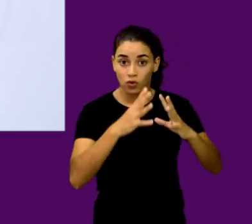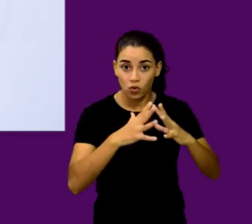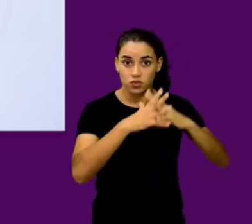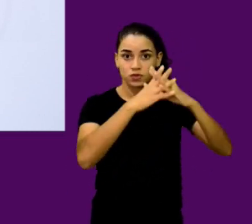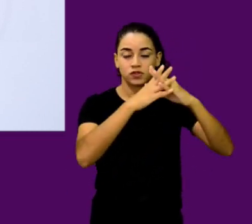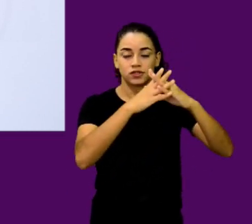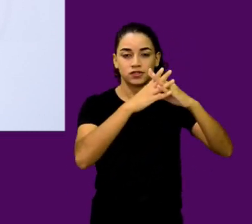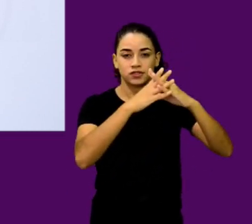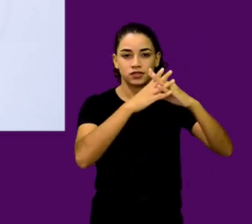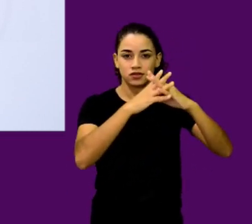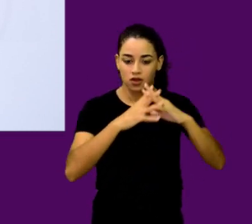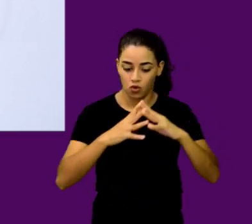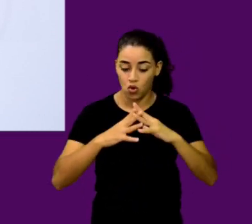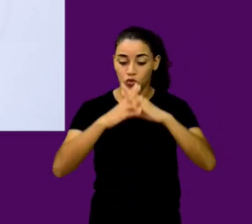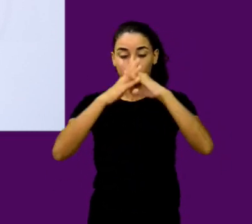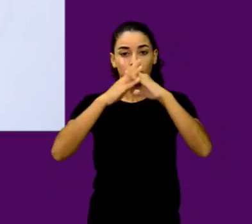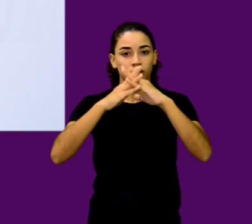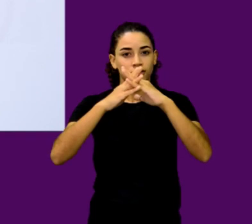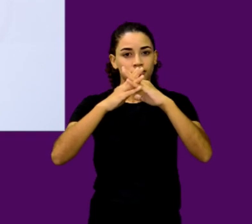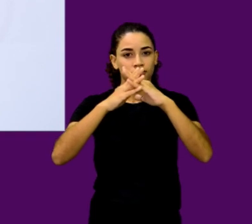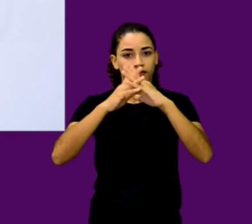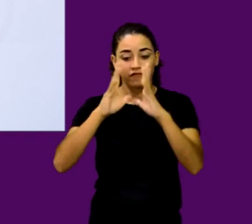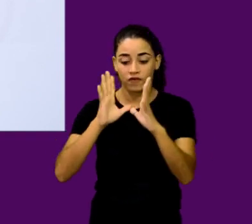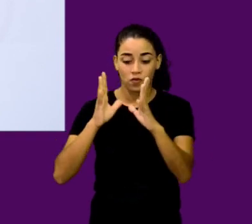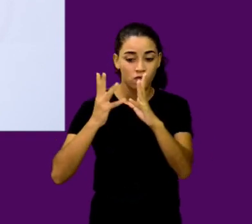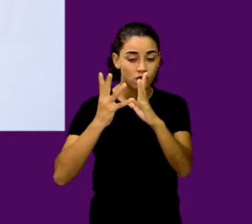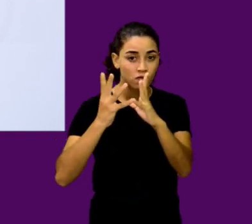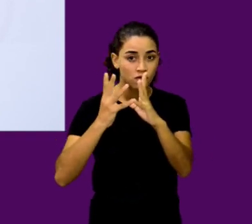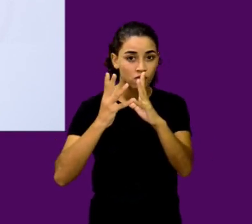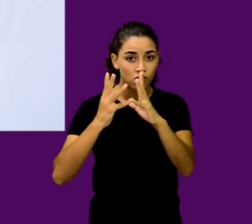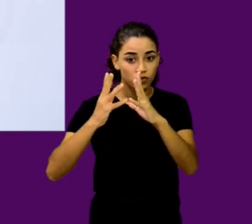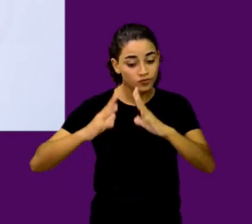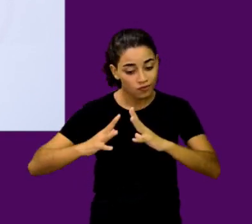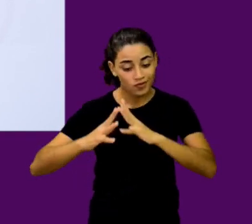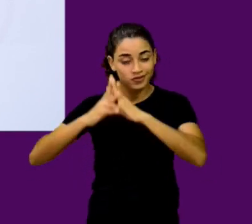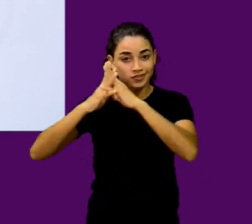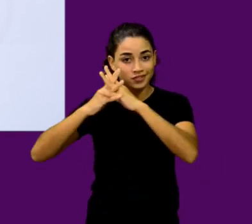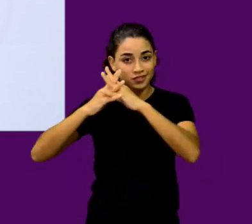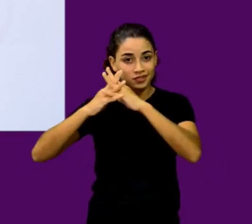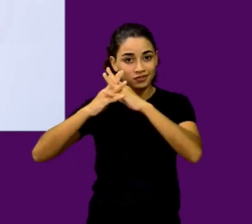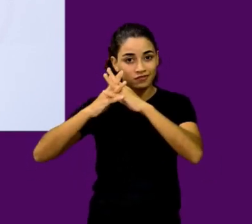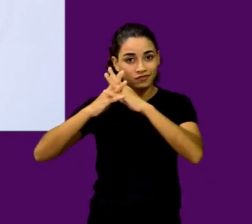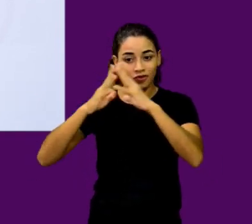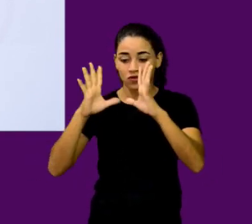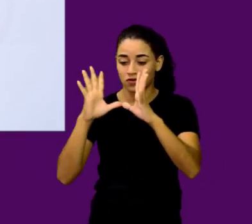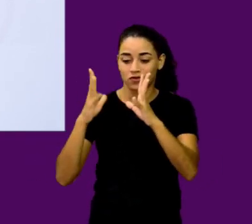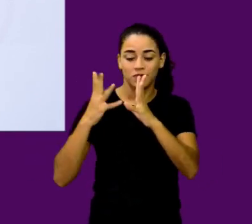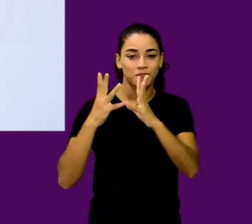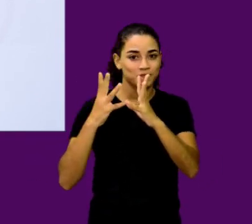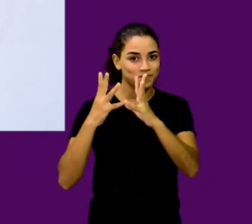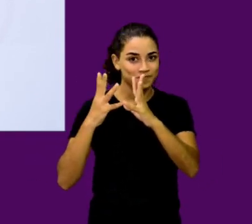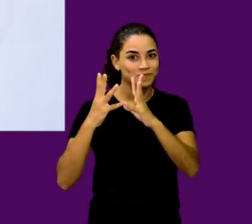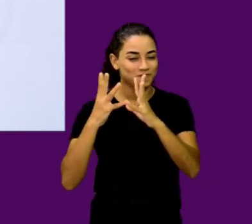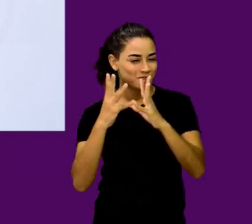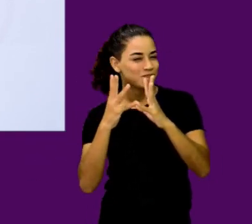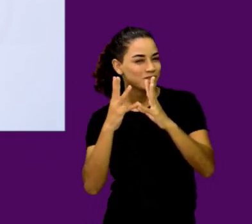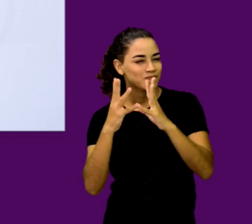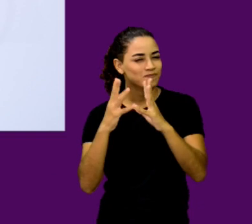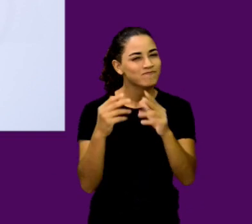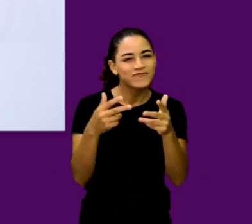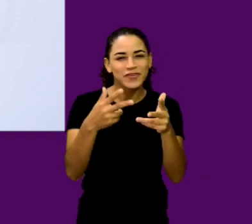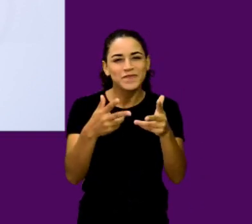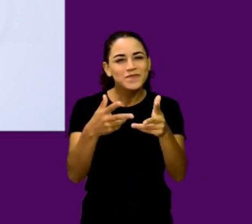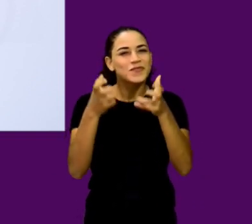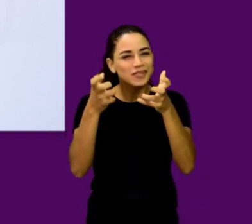consoante, consoante, vogal, consoante, vogal.